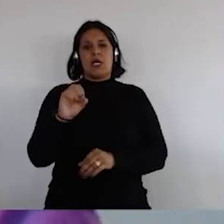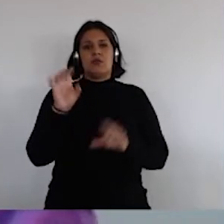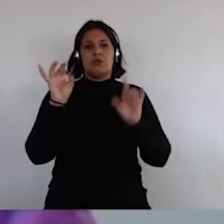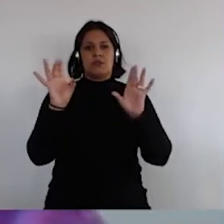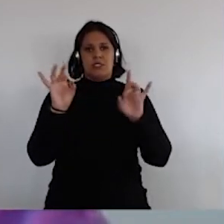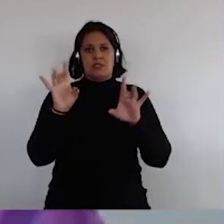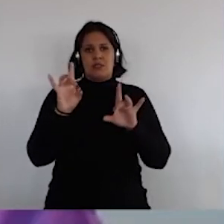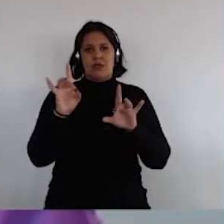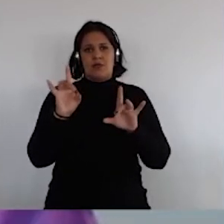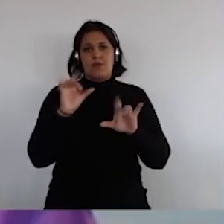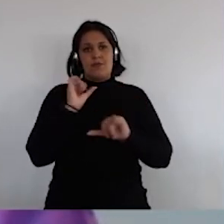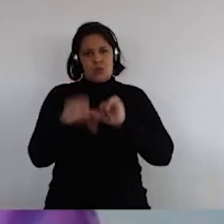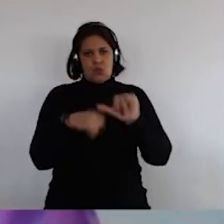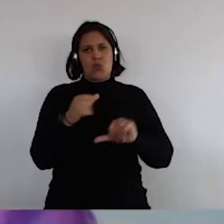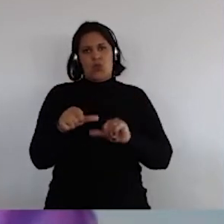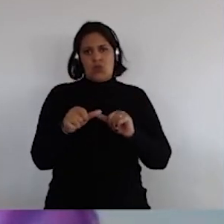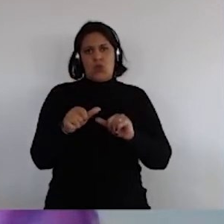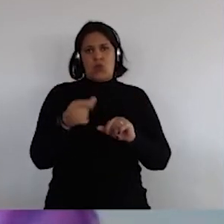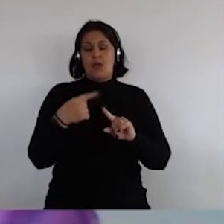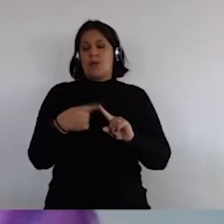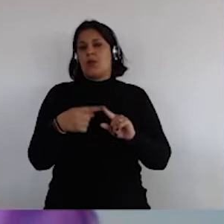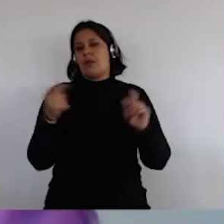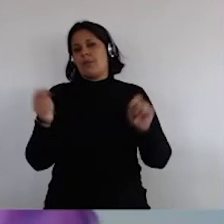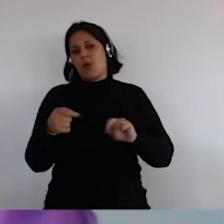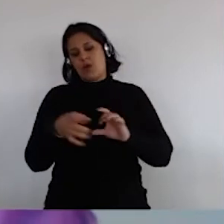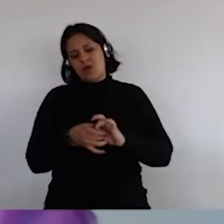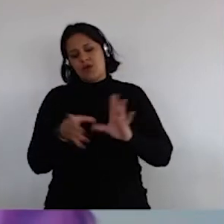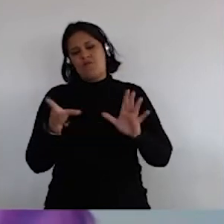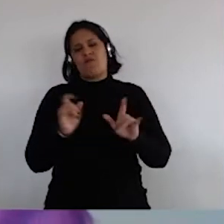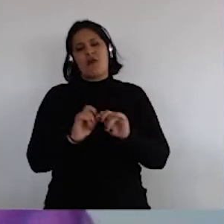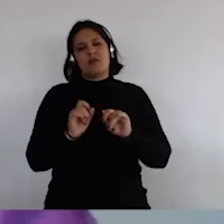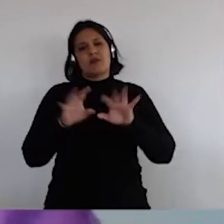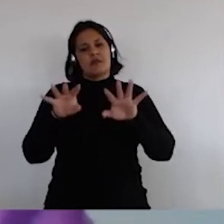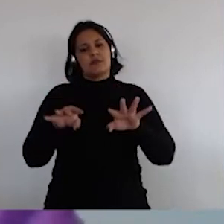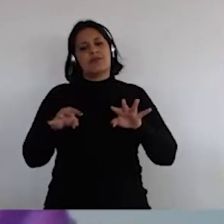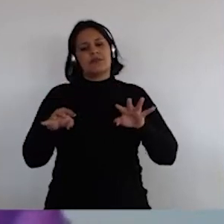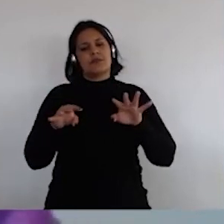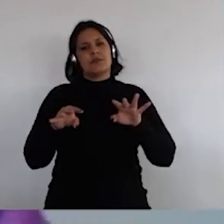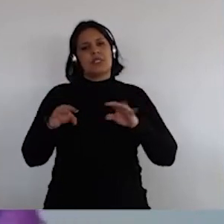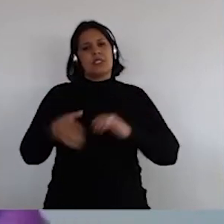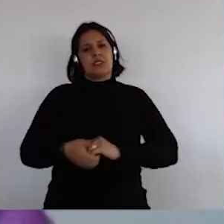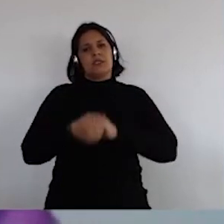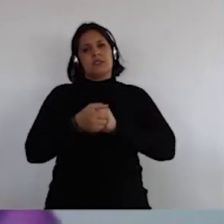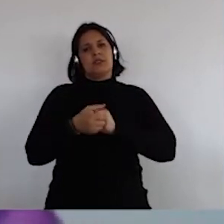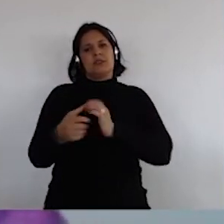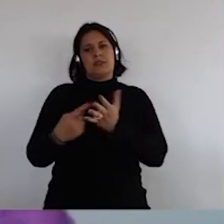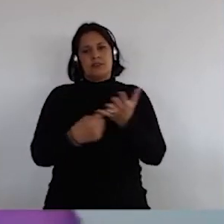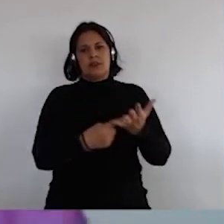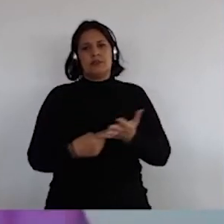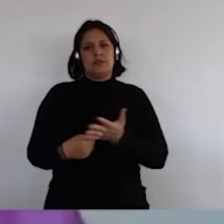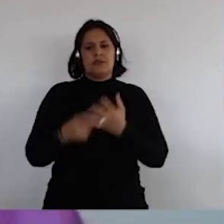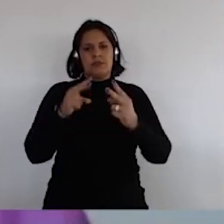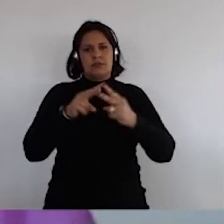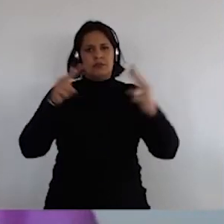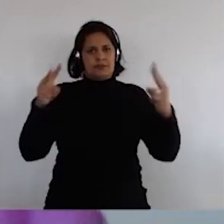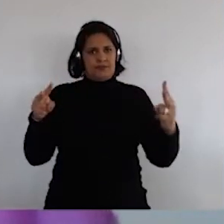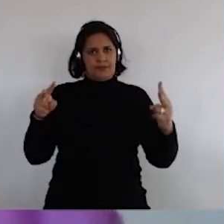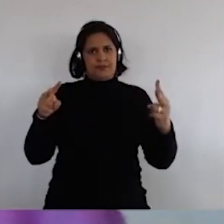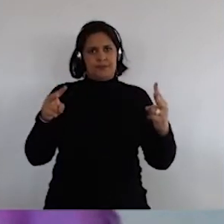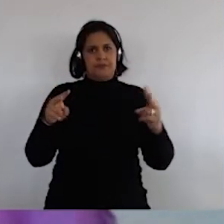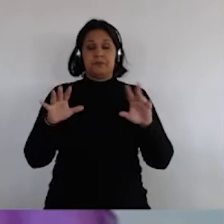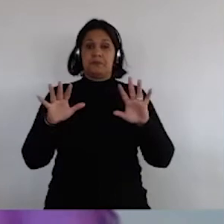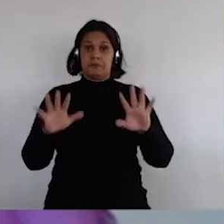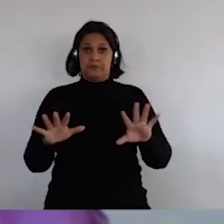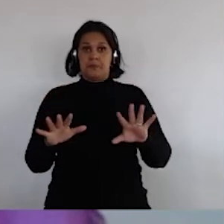para possibilitar a realização de audiências de conciliação virtual. Como inserido